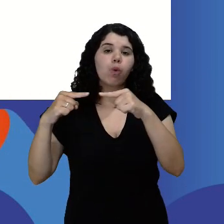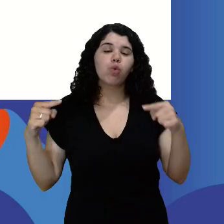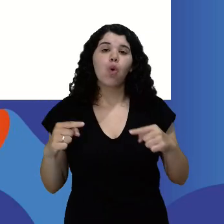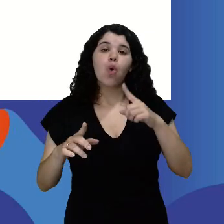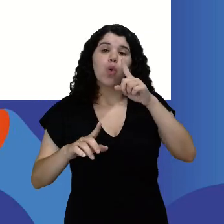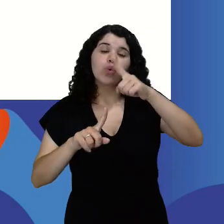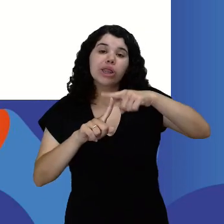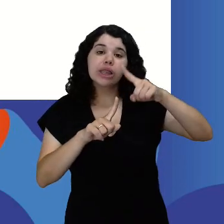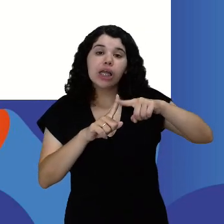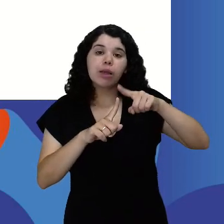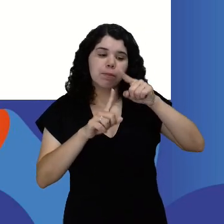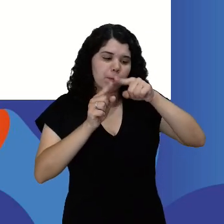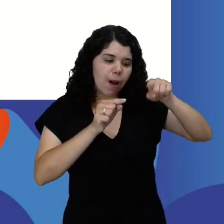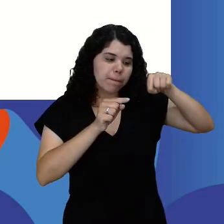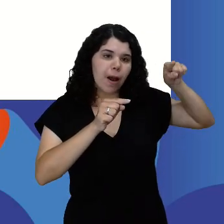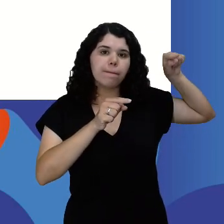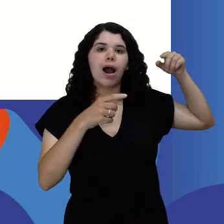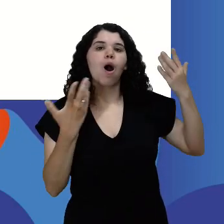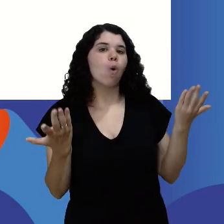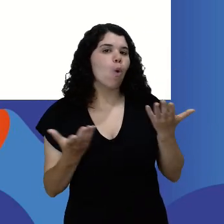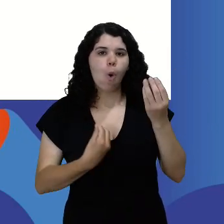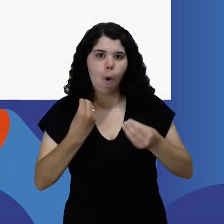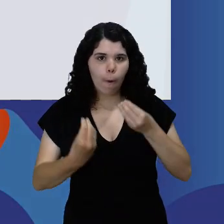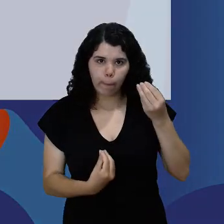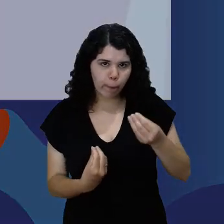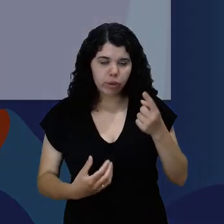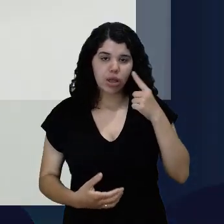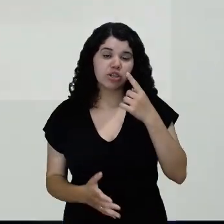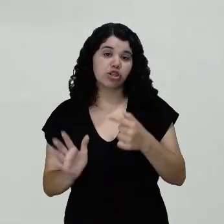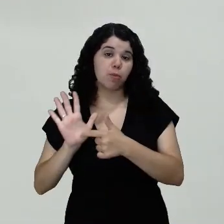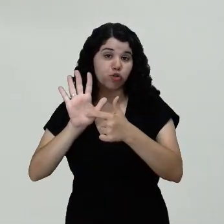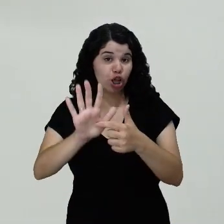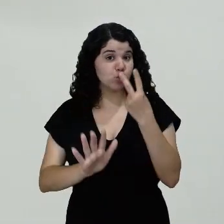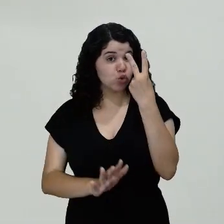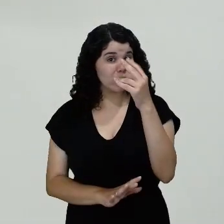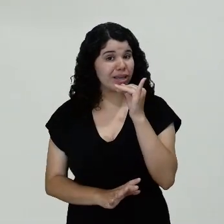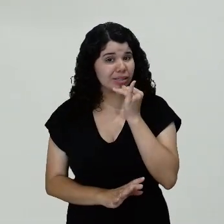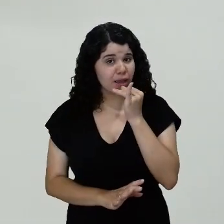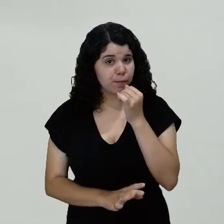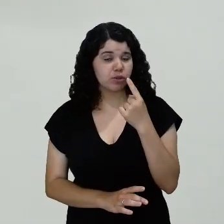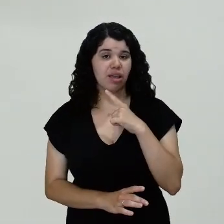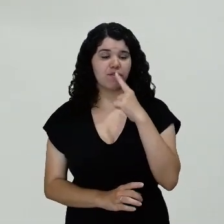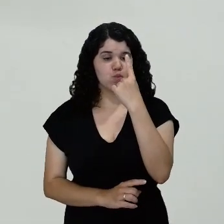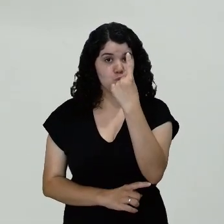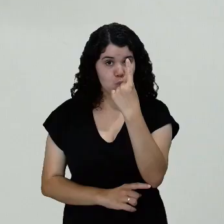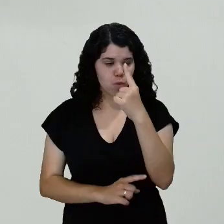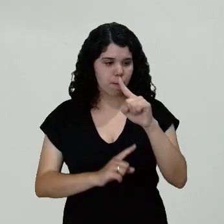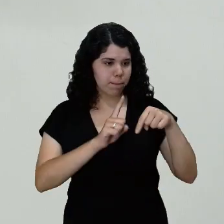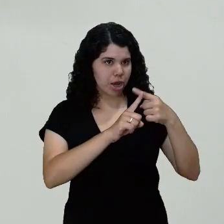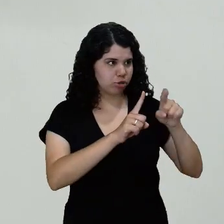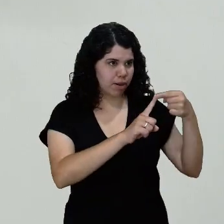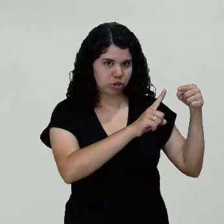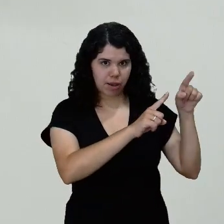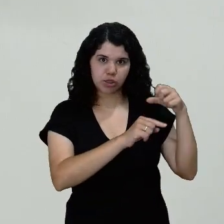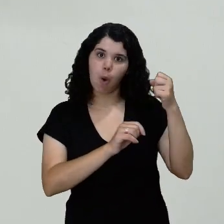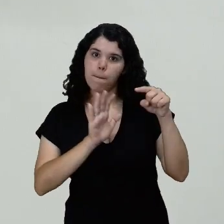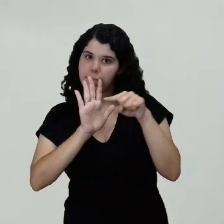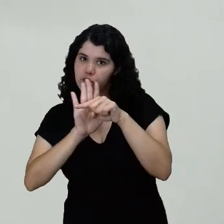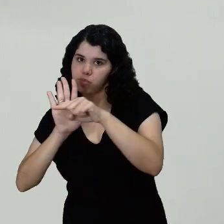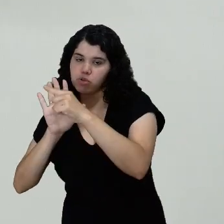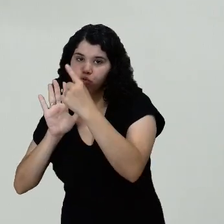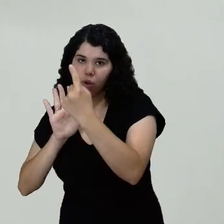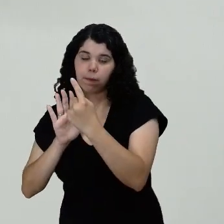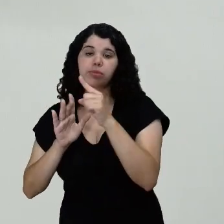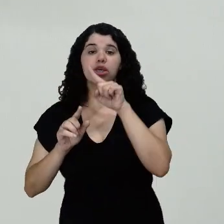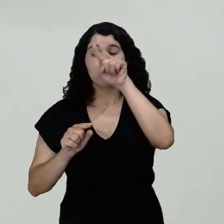está organizada? A gente fez 2 exemplos. Um exemplo onde a escala é de 1 para 1 e a gente fez um exemplo onde a escala é de